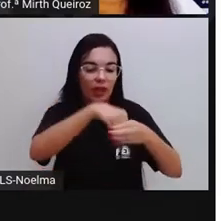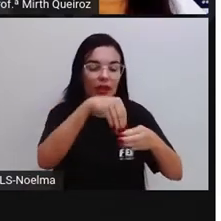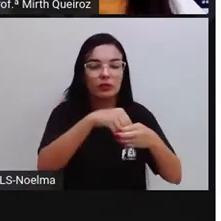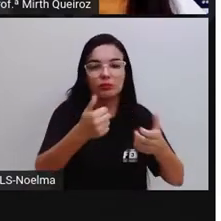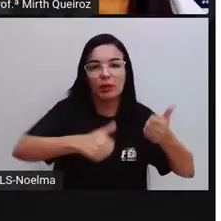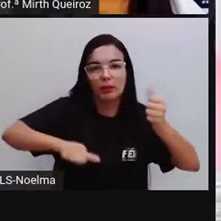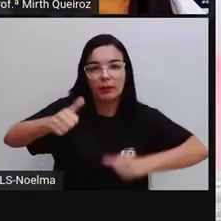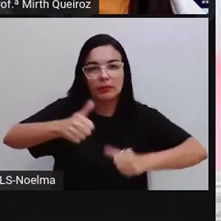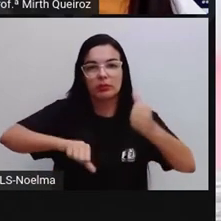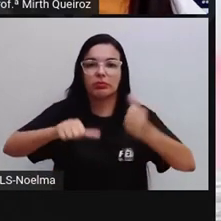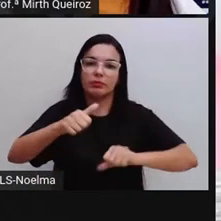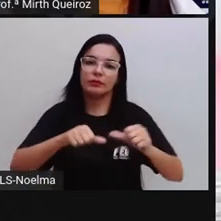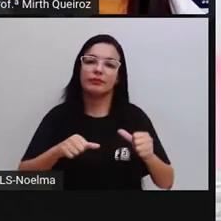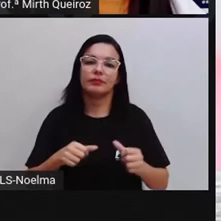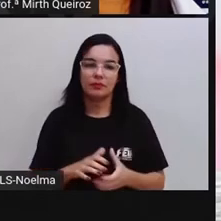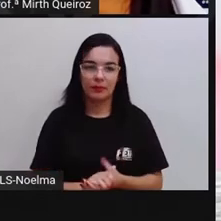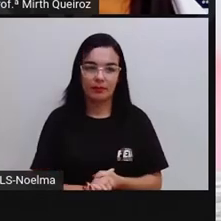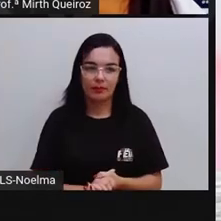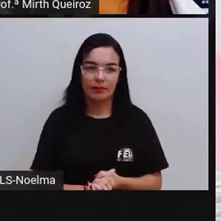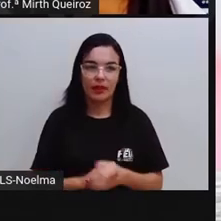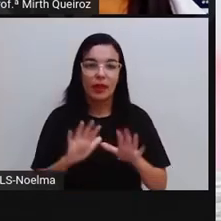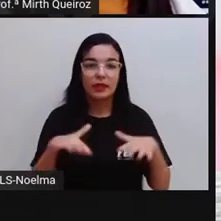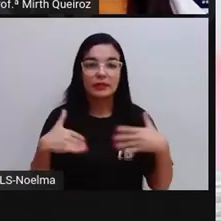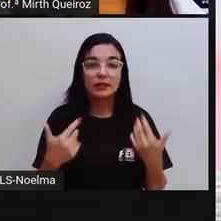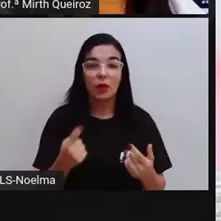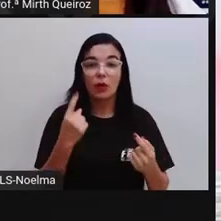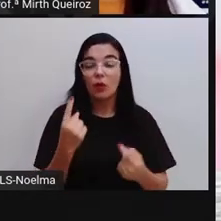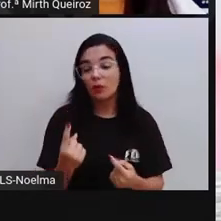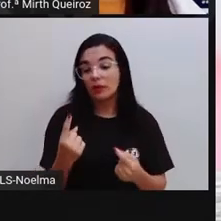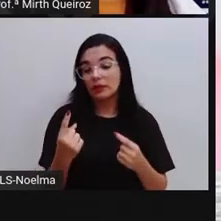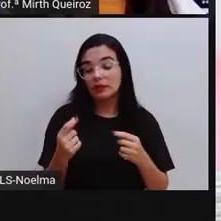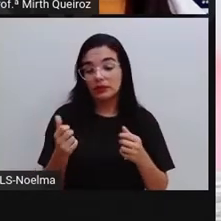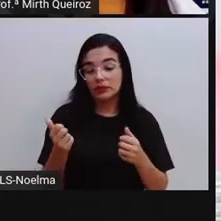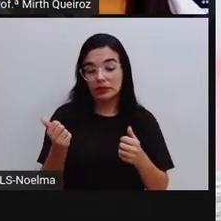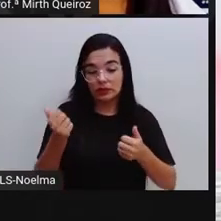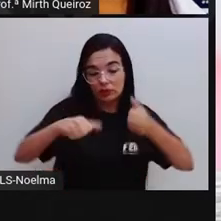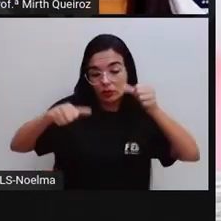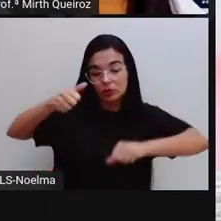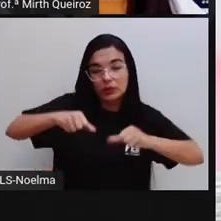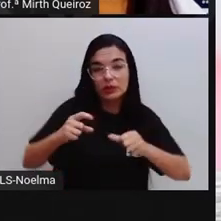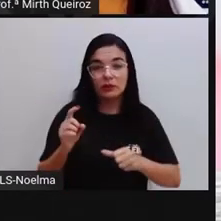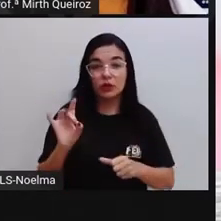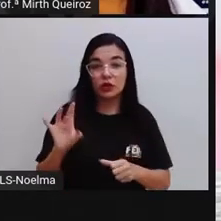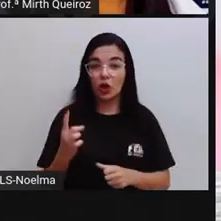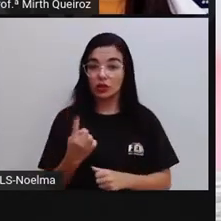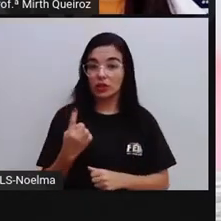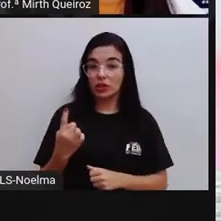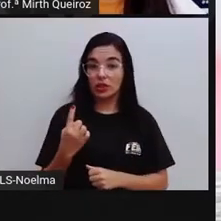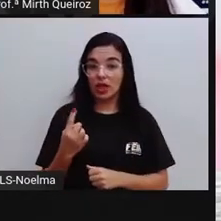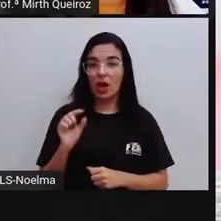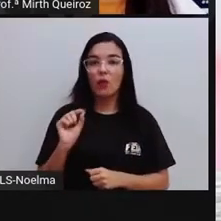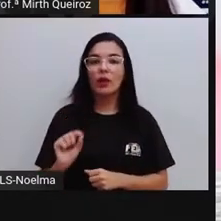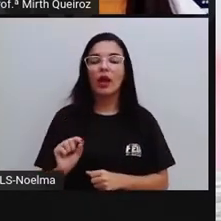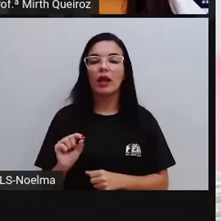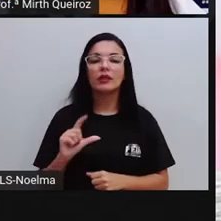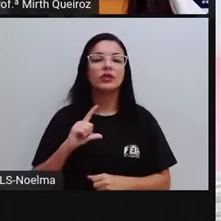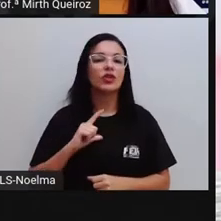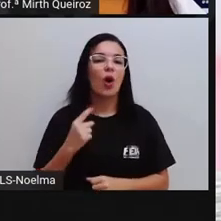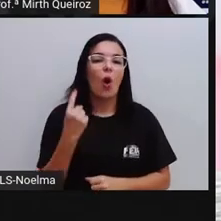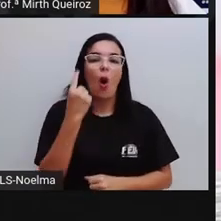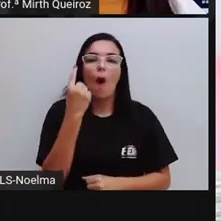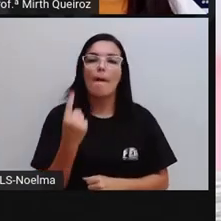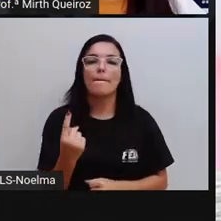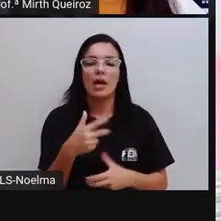não de uma substância pura. Uma substância pura, então, é o conjunto de apenas uma